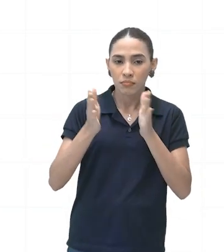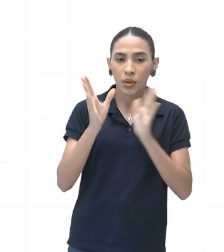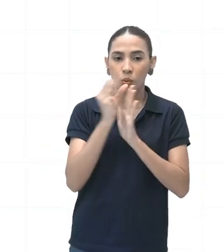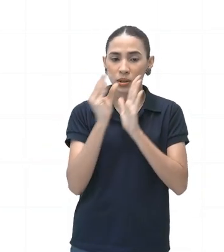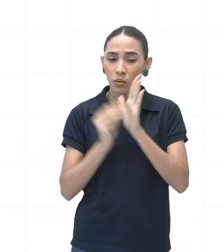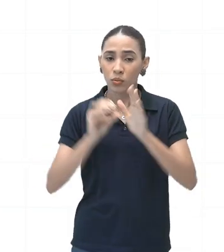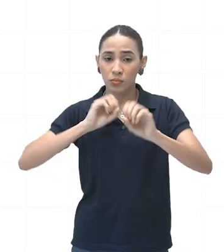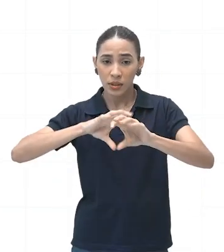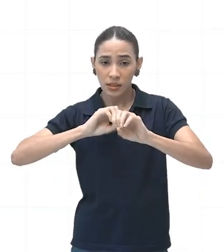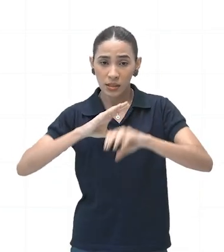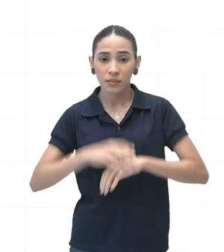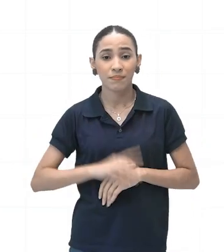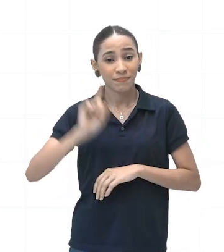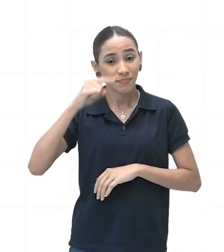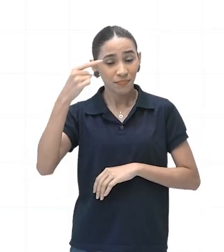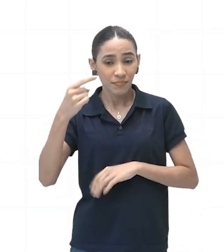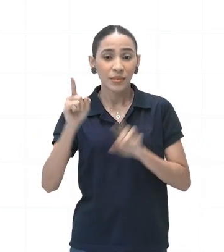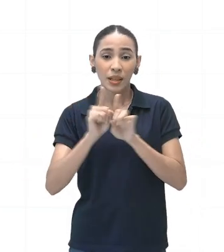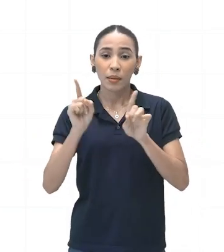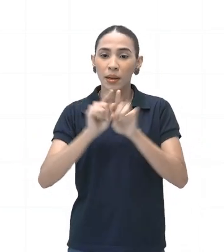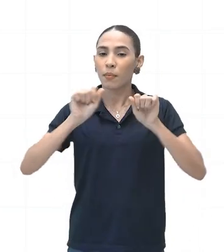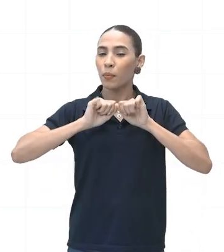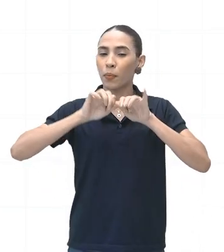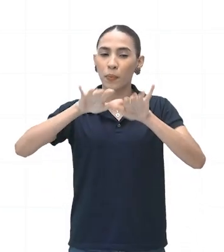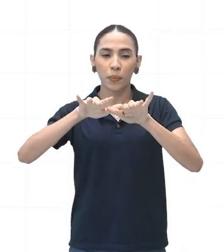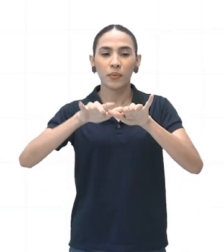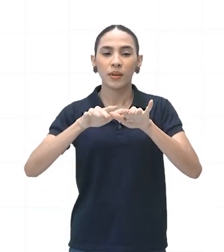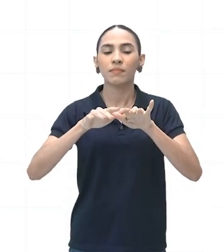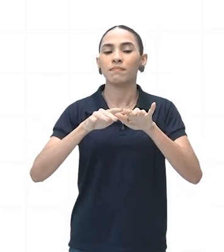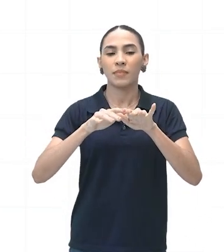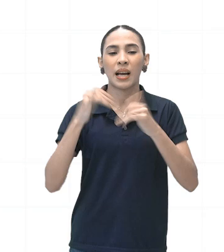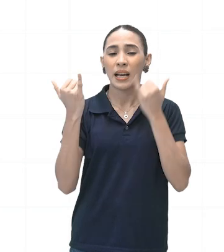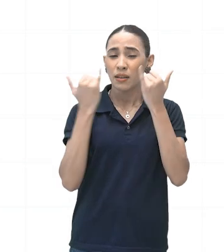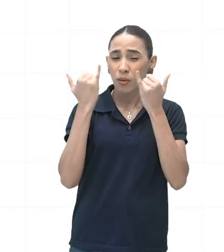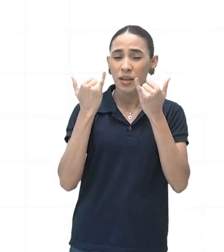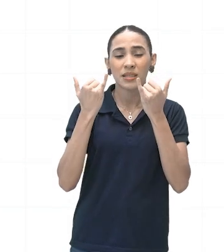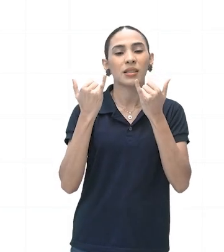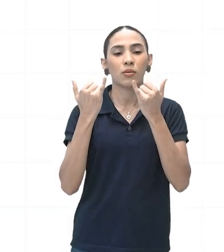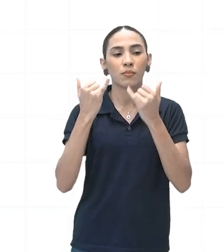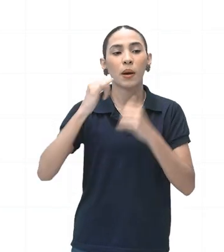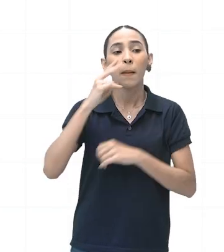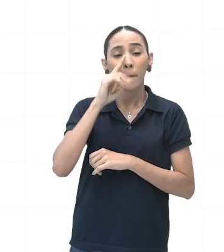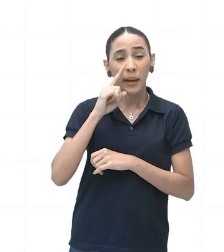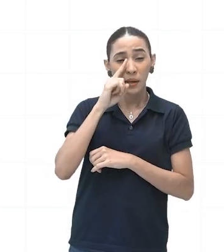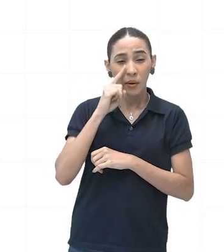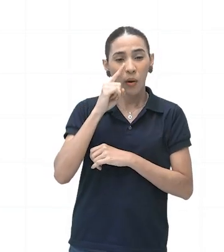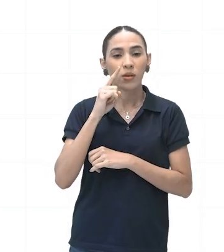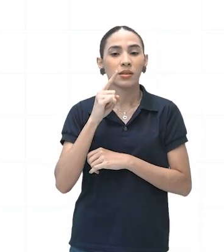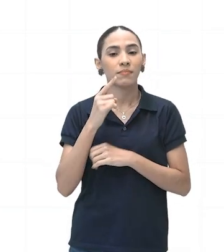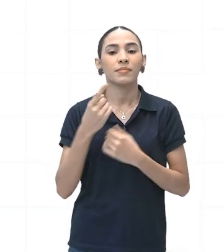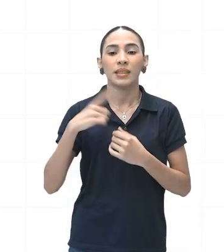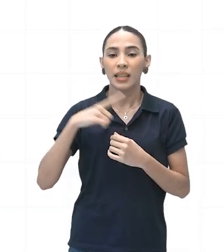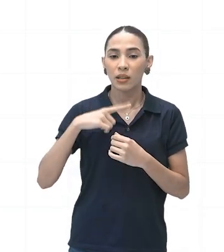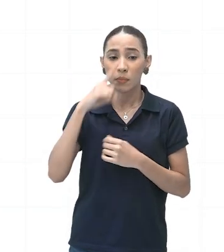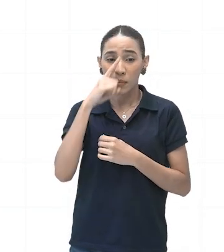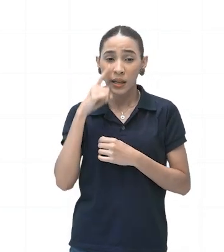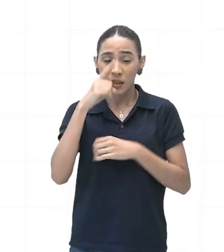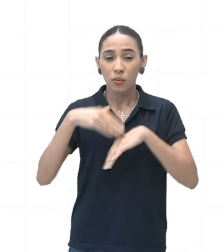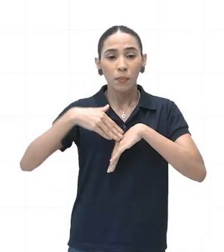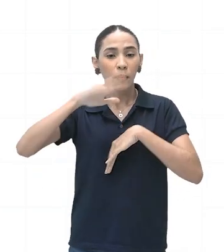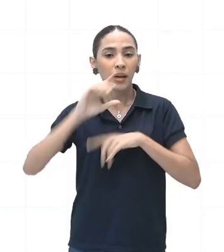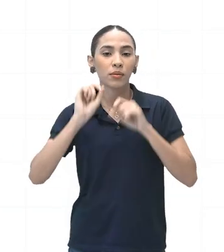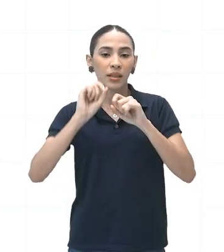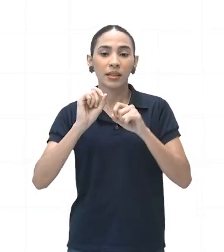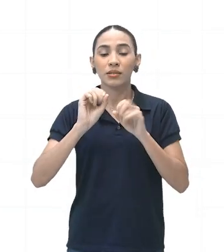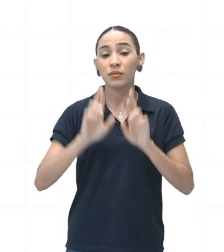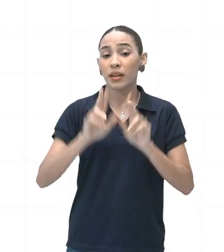conteúdos educativos, por outro, expandiu uma série de riscos no ambiente virtual, com um risco igual ou até maior que os